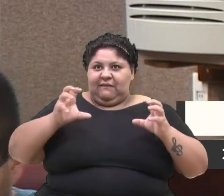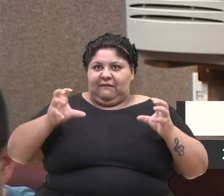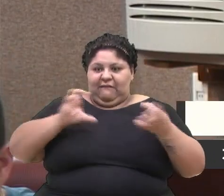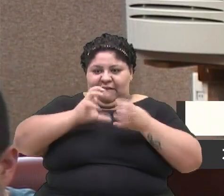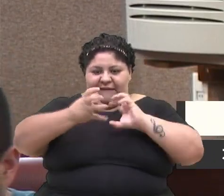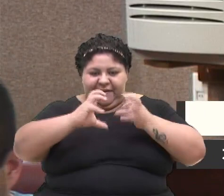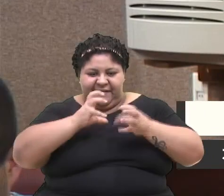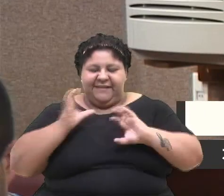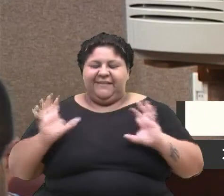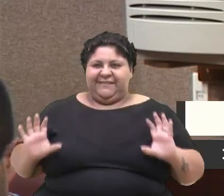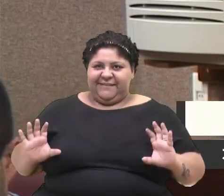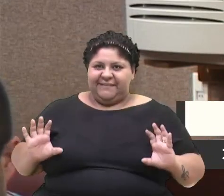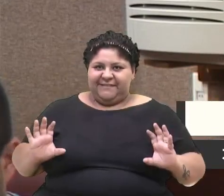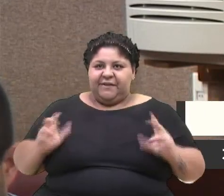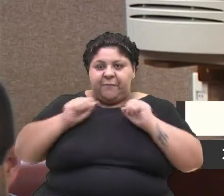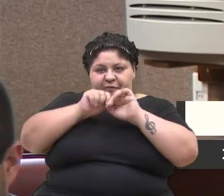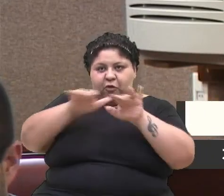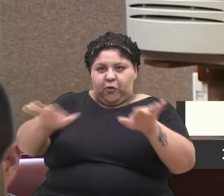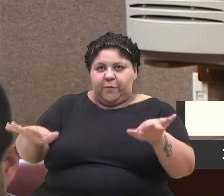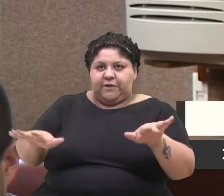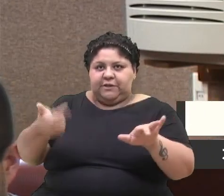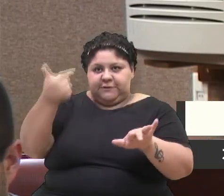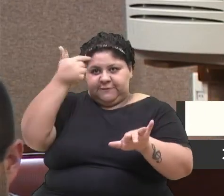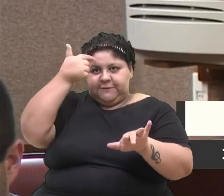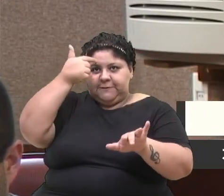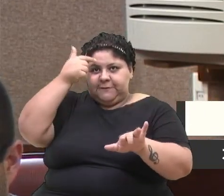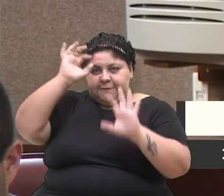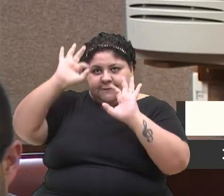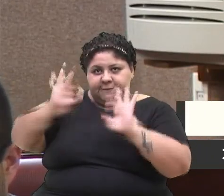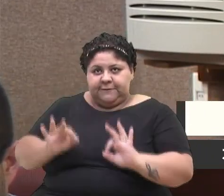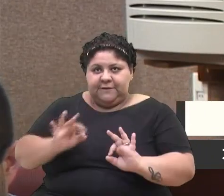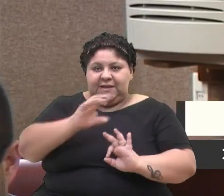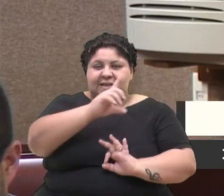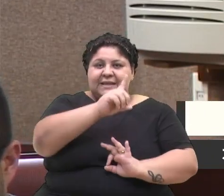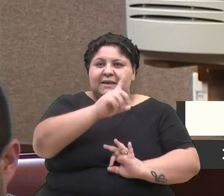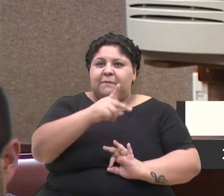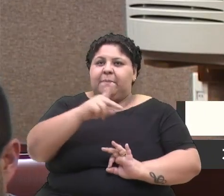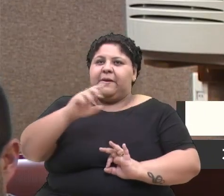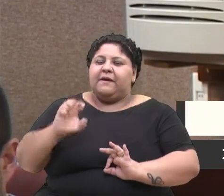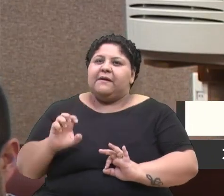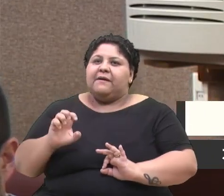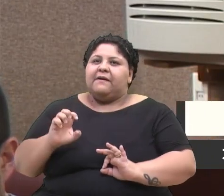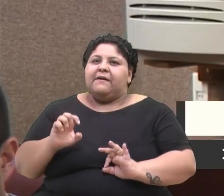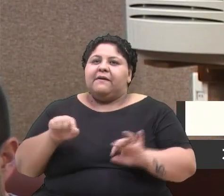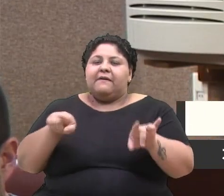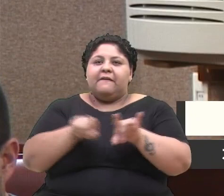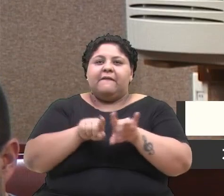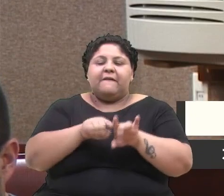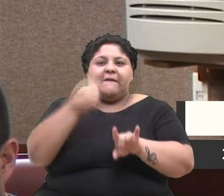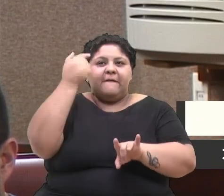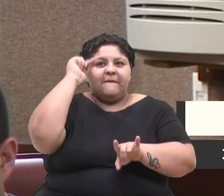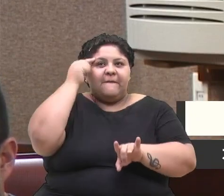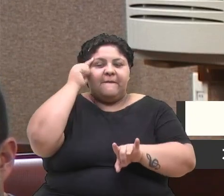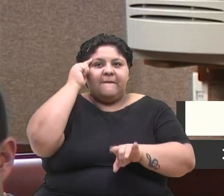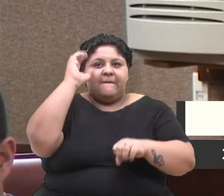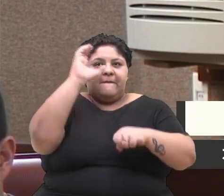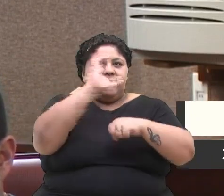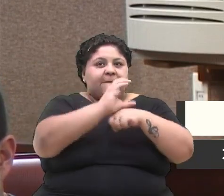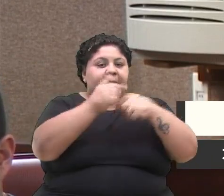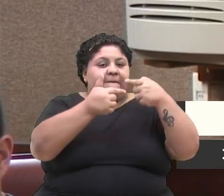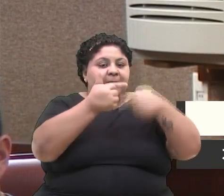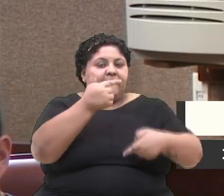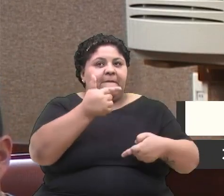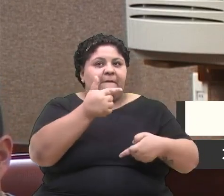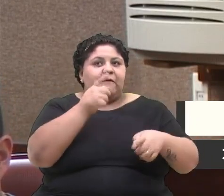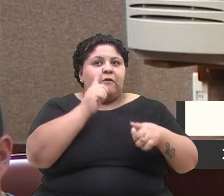Compartilhamos dos entendimentos exarados no parecer da IGAM e do DPM, os quais concluem pela inconstitucionalidade formal por vício